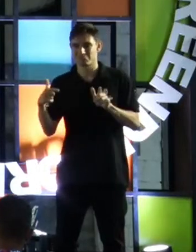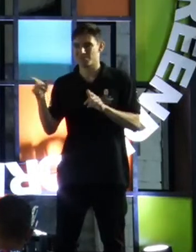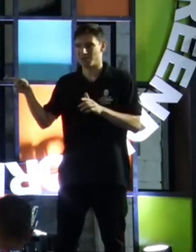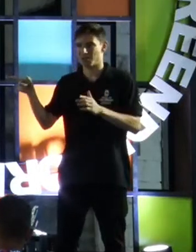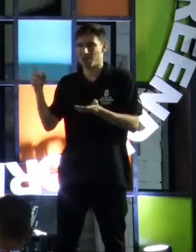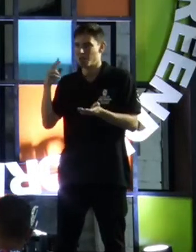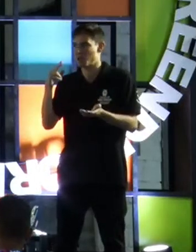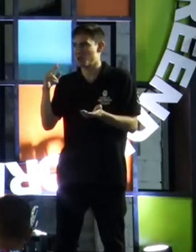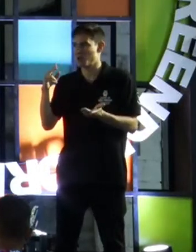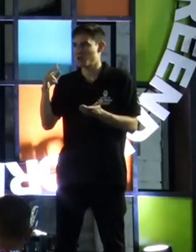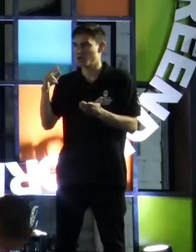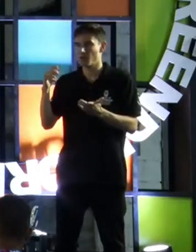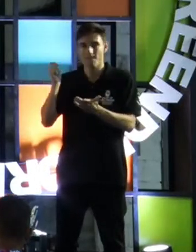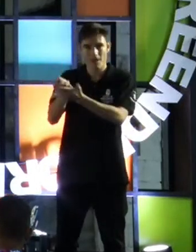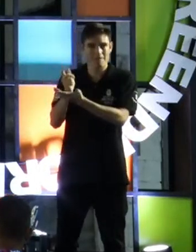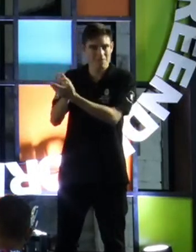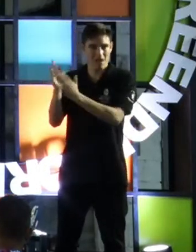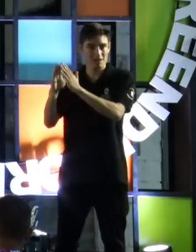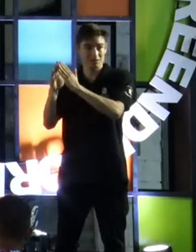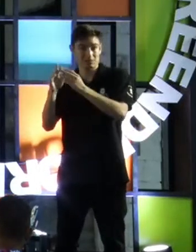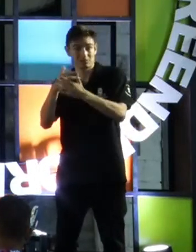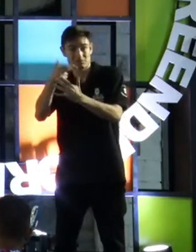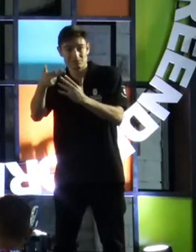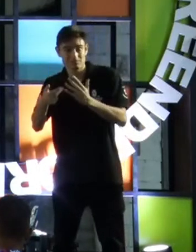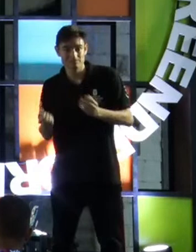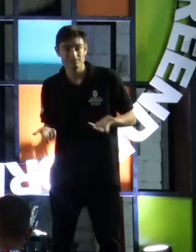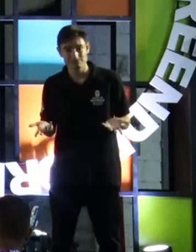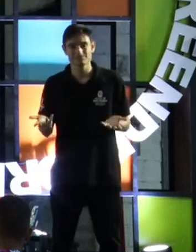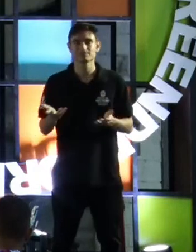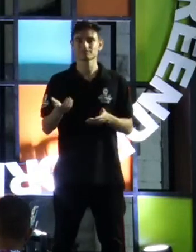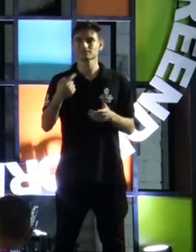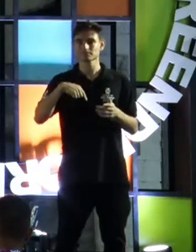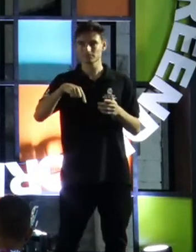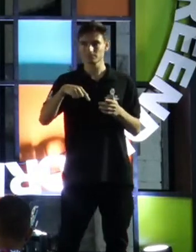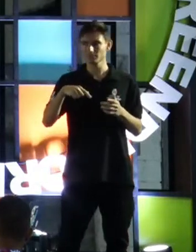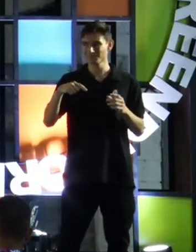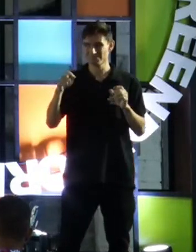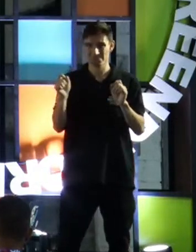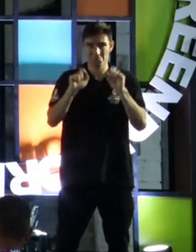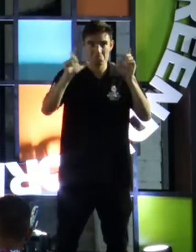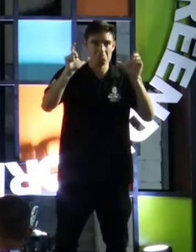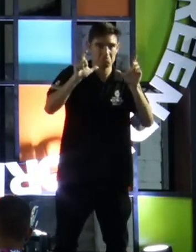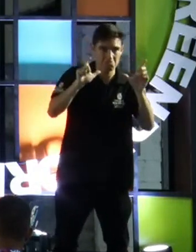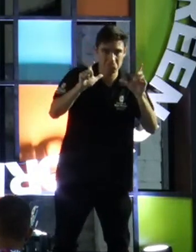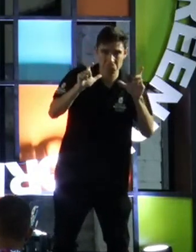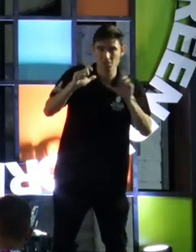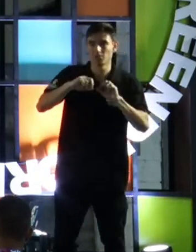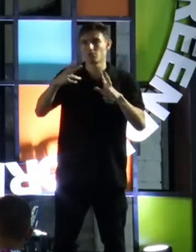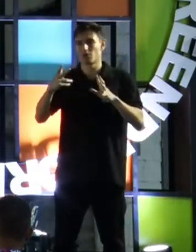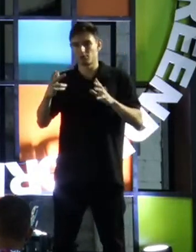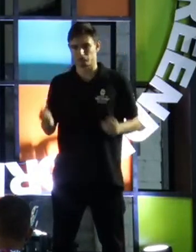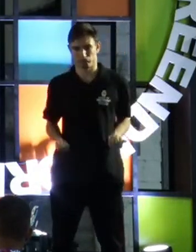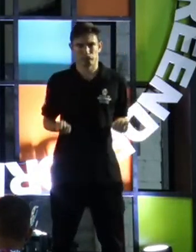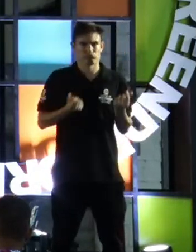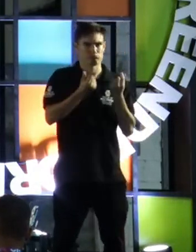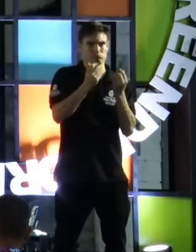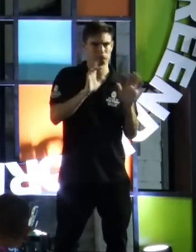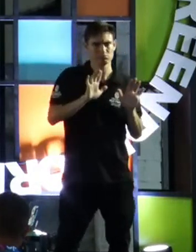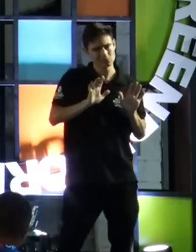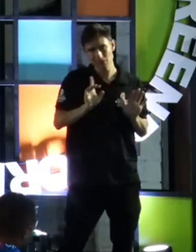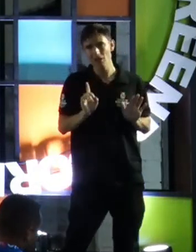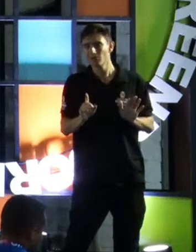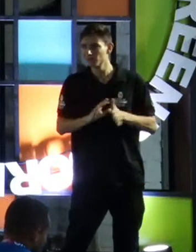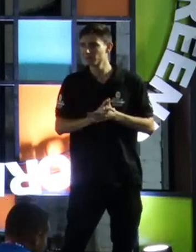né? E eu não queria nem ser porco capitalista, nem queria ser ongueiro, nessa acepção preconceituosa da